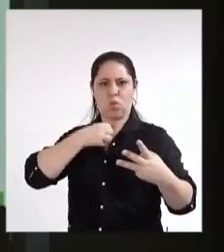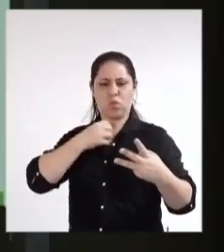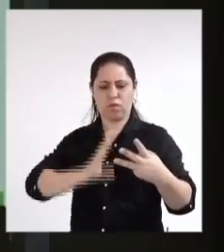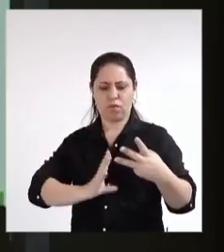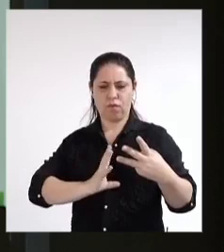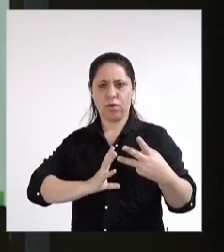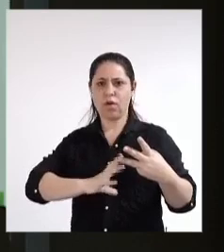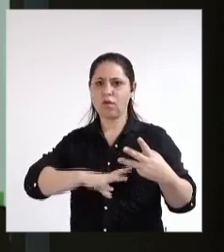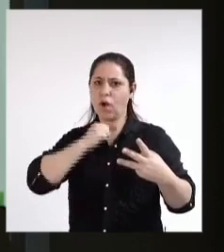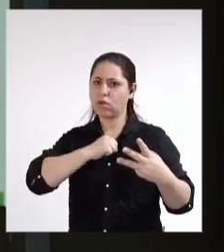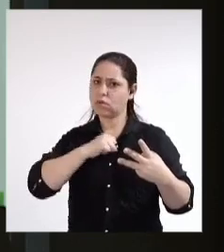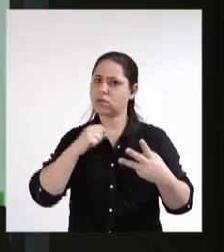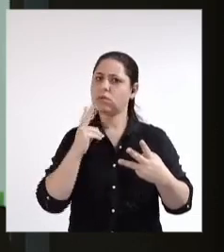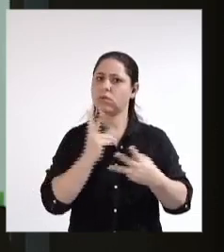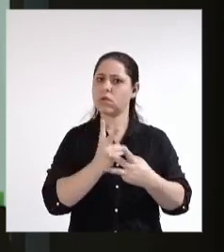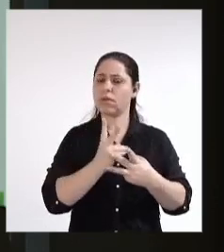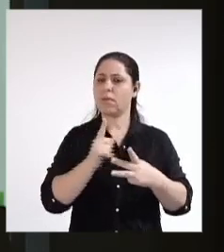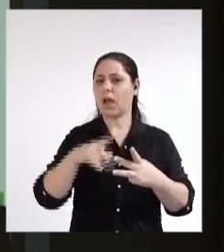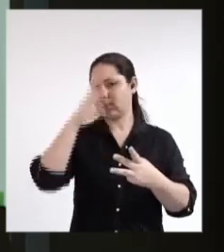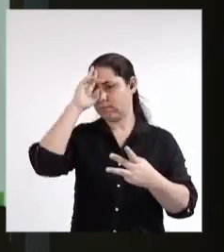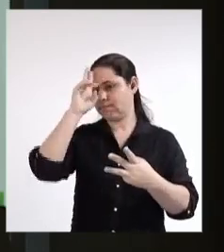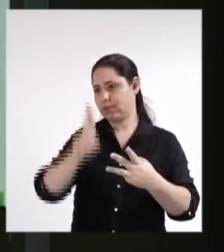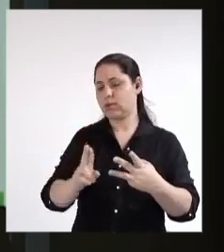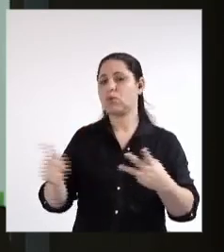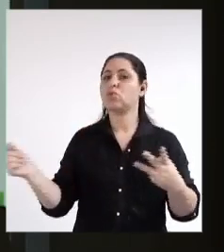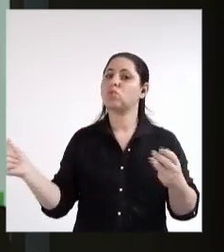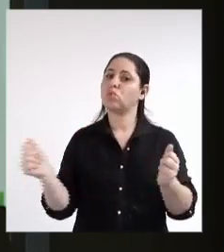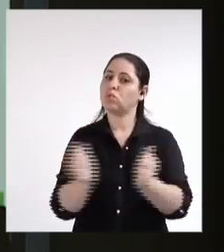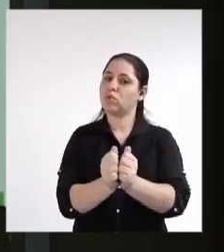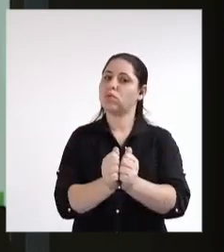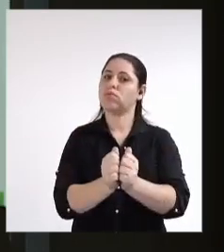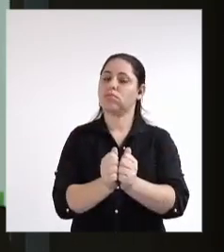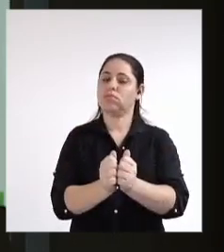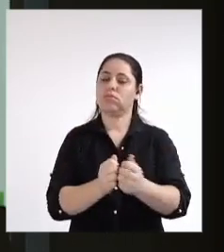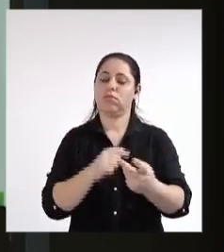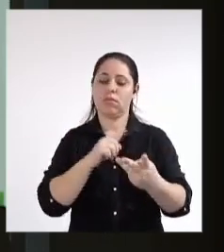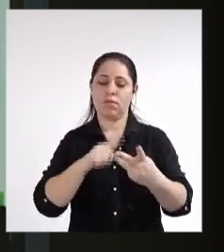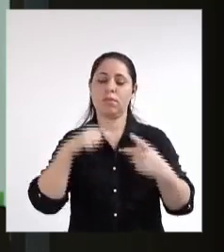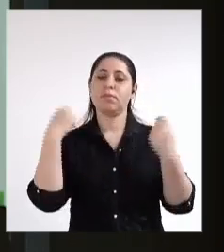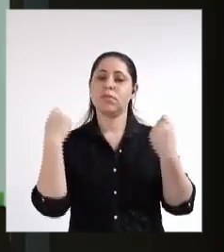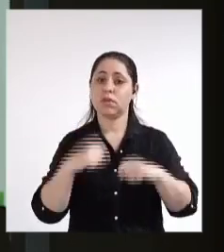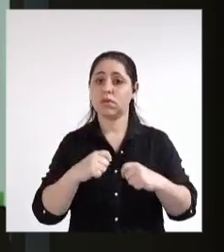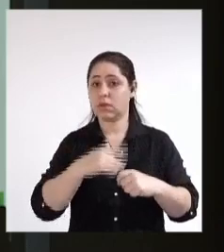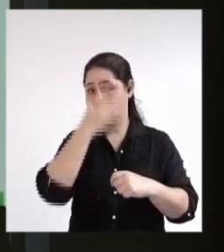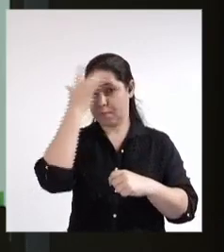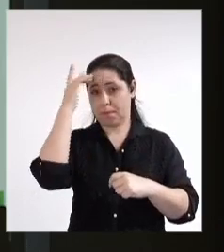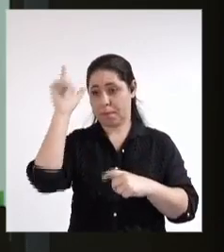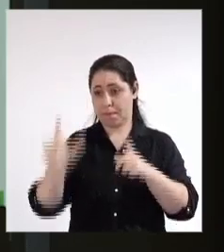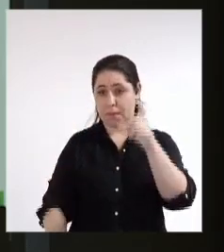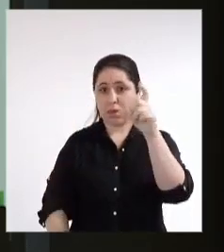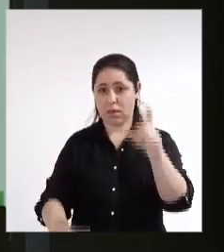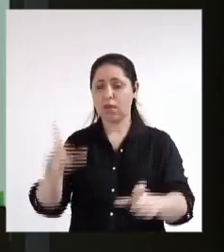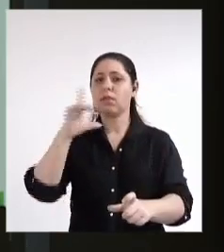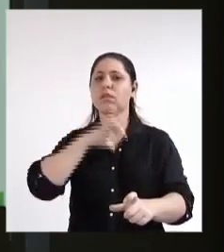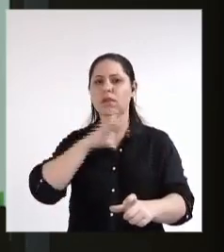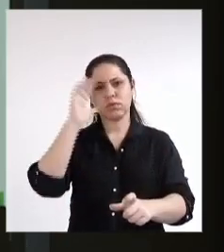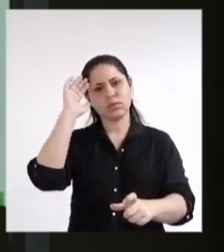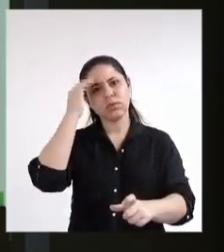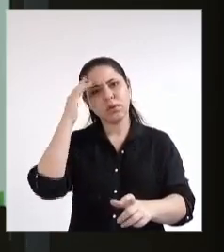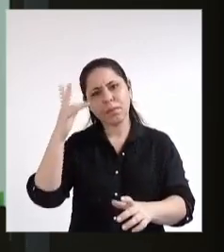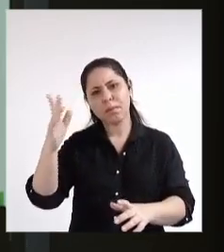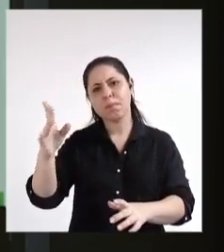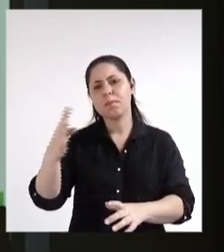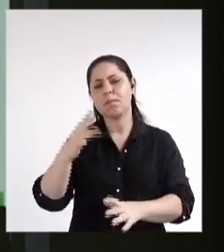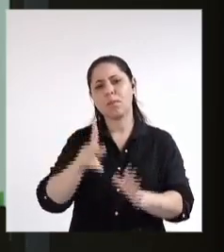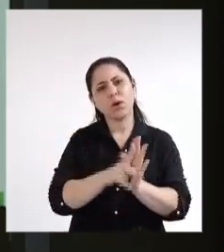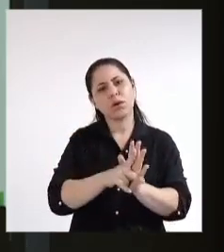mas a ousadia sem o respeito para nós não serve também temos que entender que as pessoas têm os seus entendimentos tem os